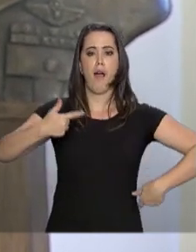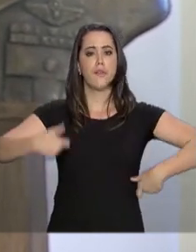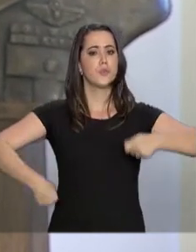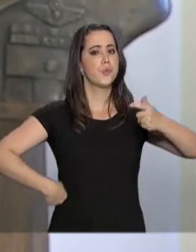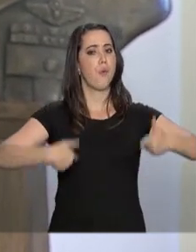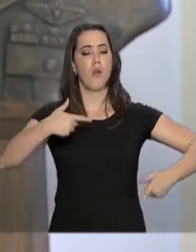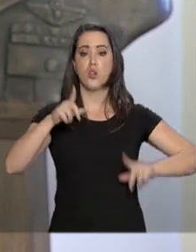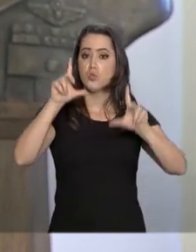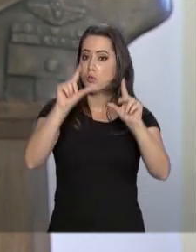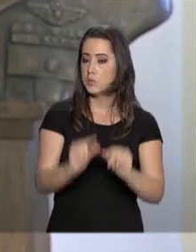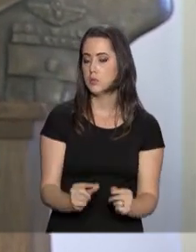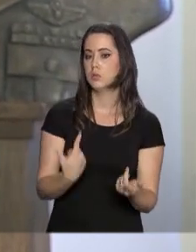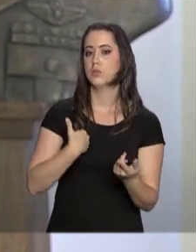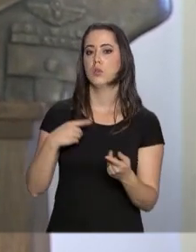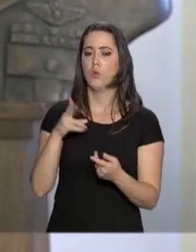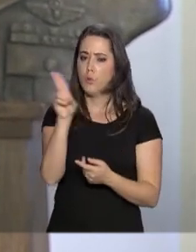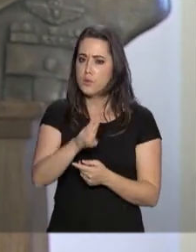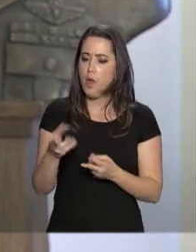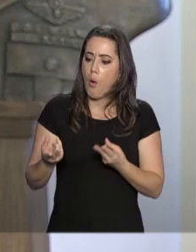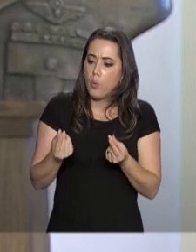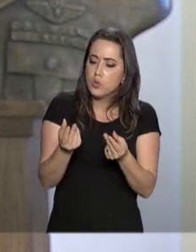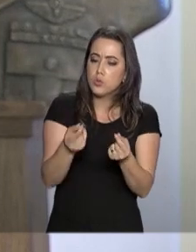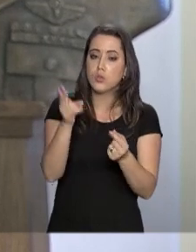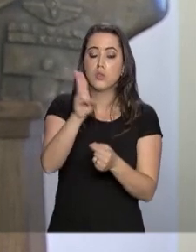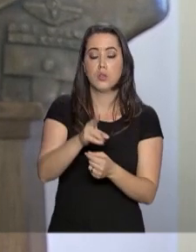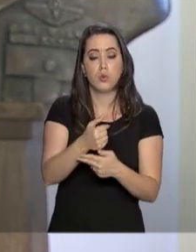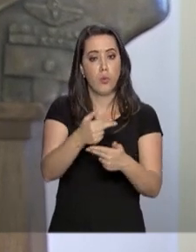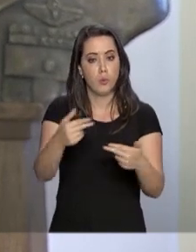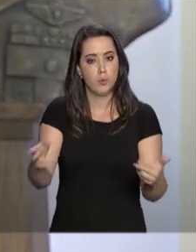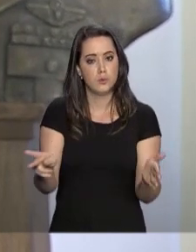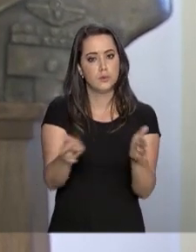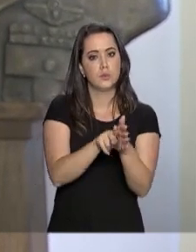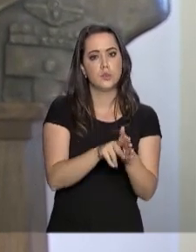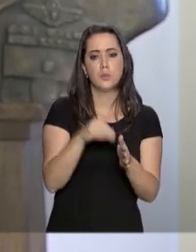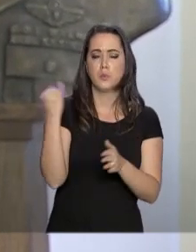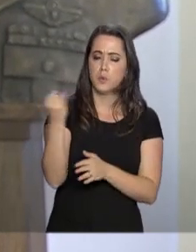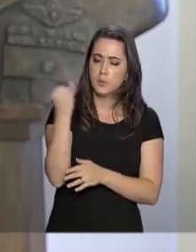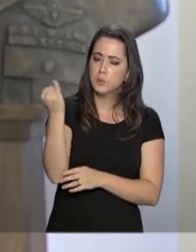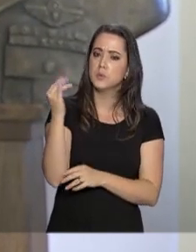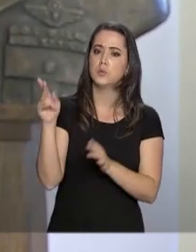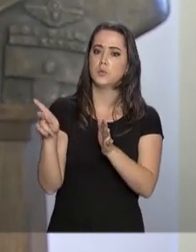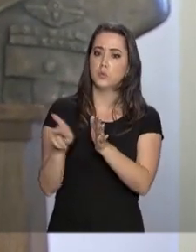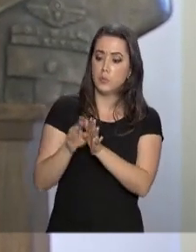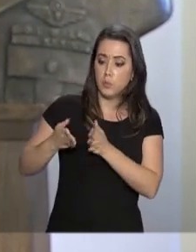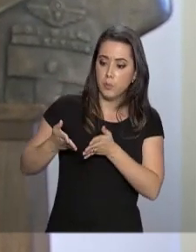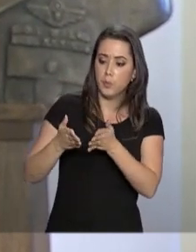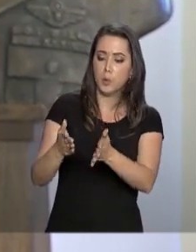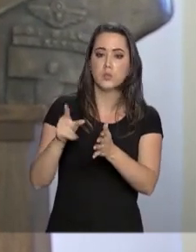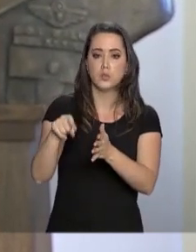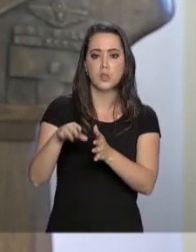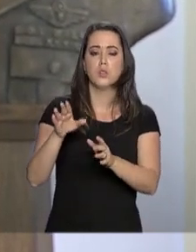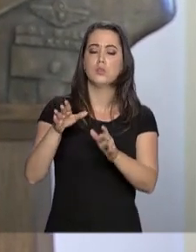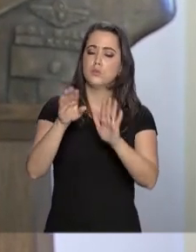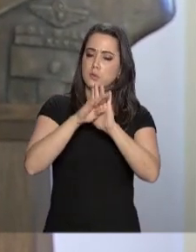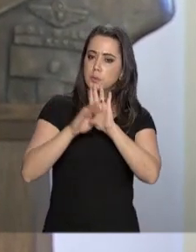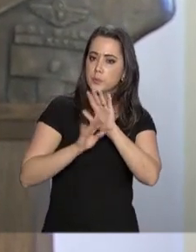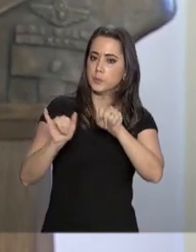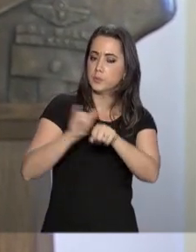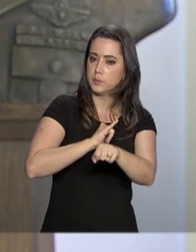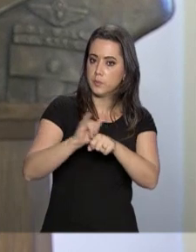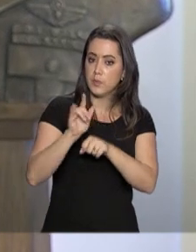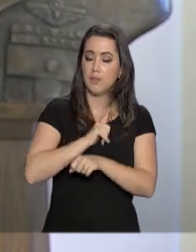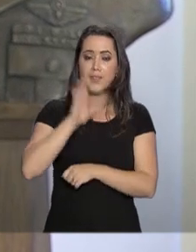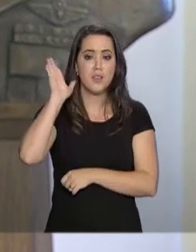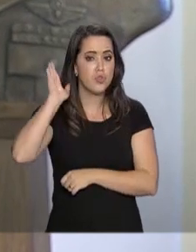periféricos e canalizar os recursos para as atividades do braço armado e projetos estratégicos já